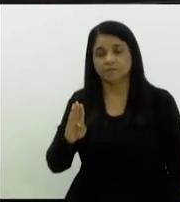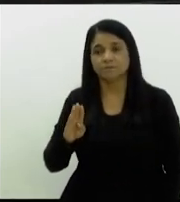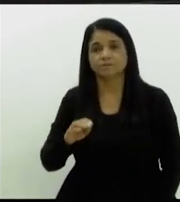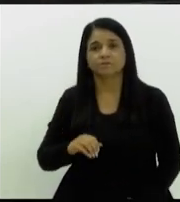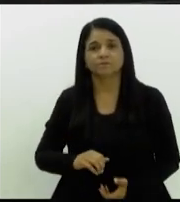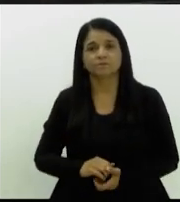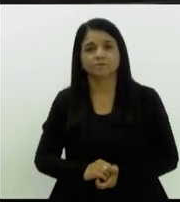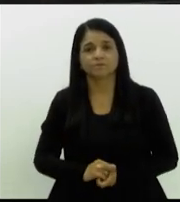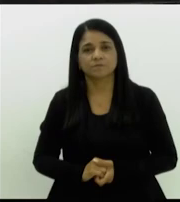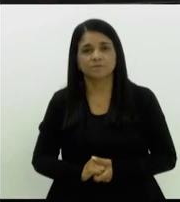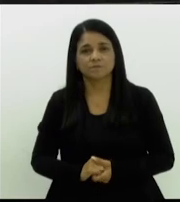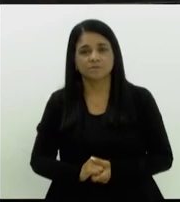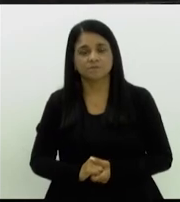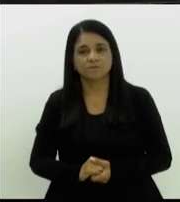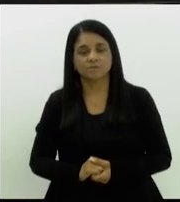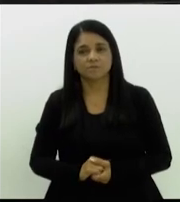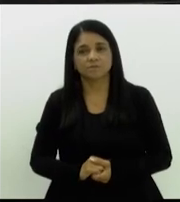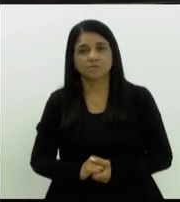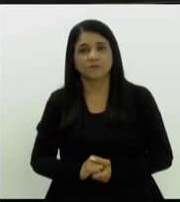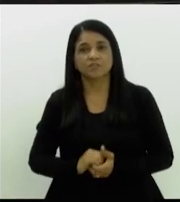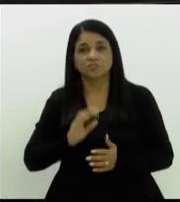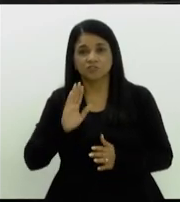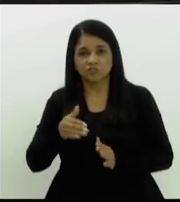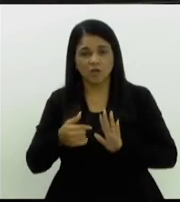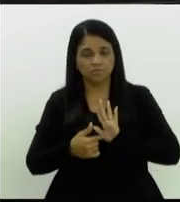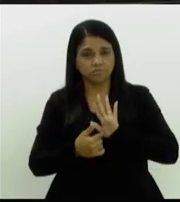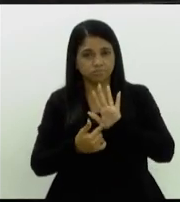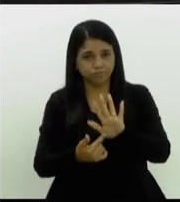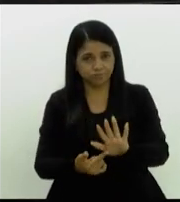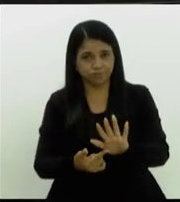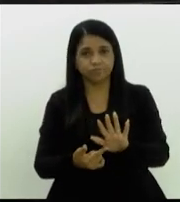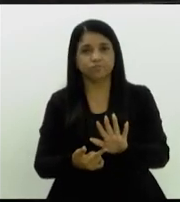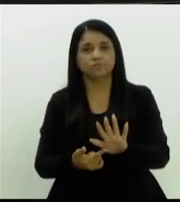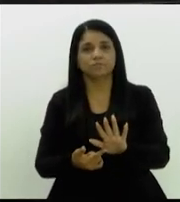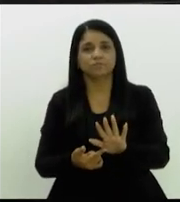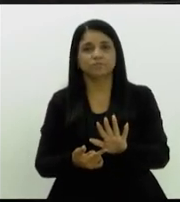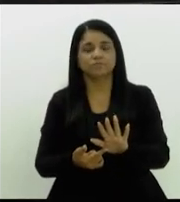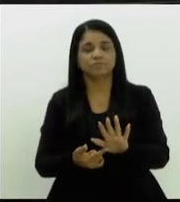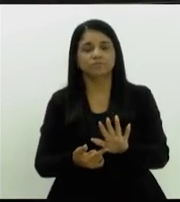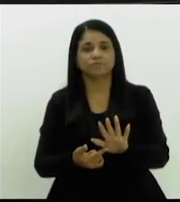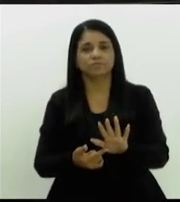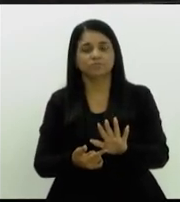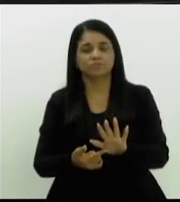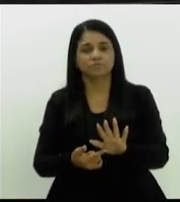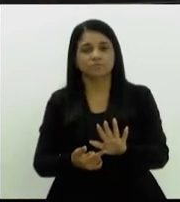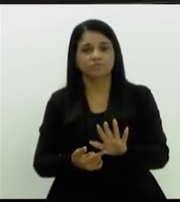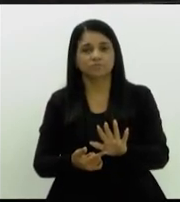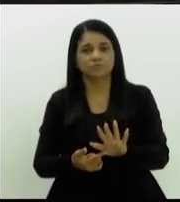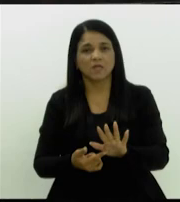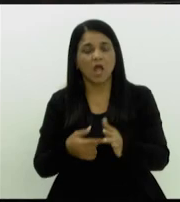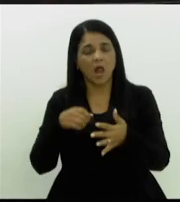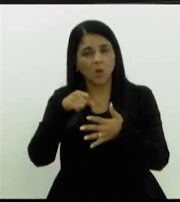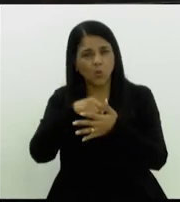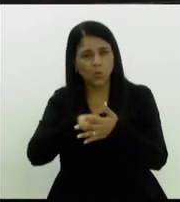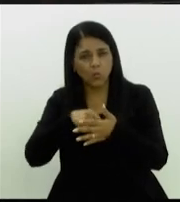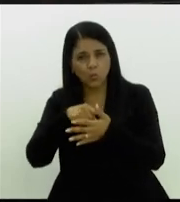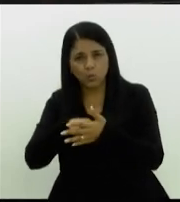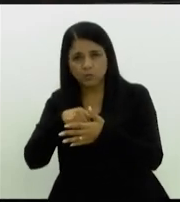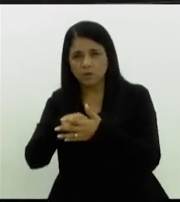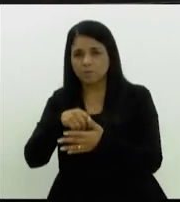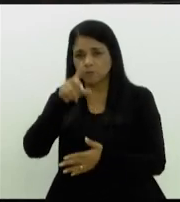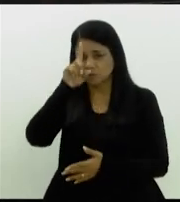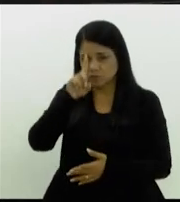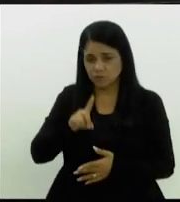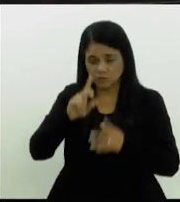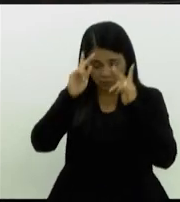questão que já foi aqui apresentada em relação à violação, à sua luta pelos direitos